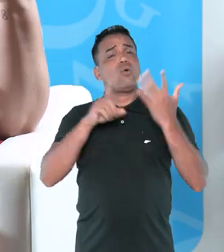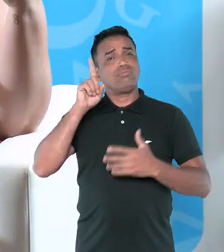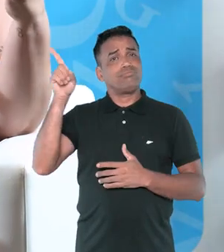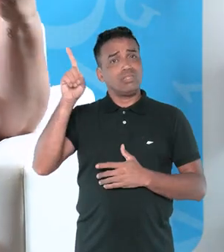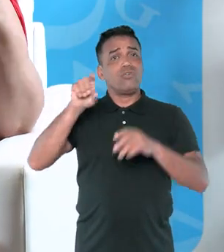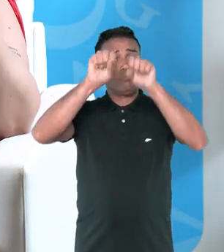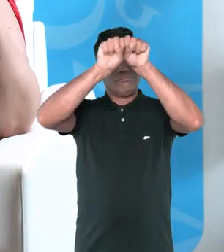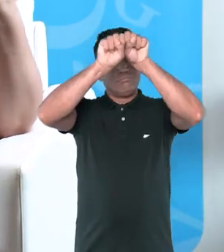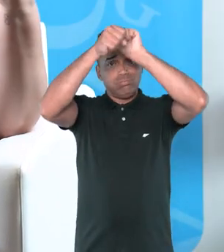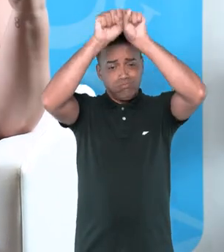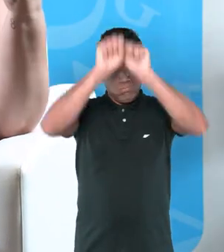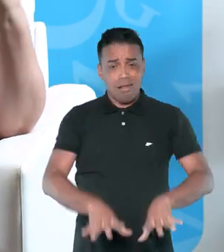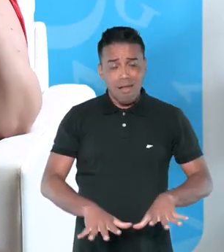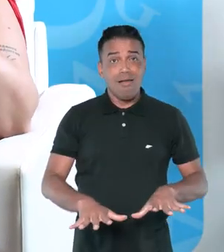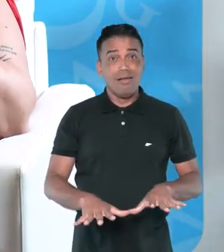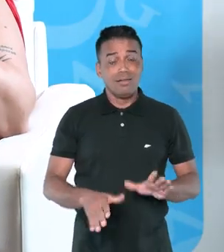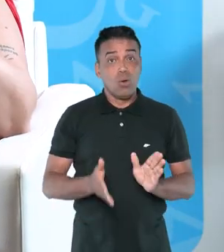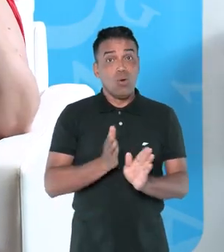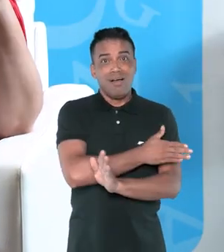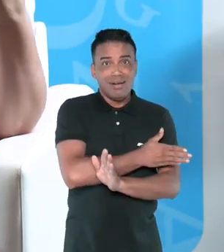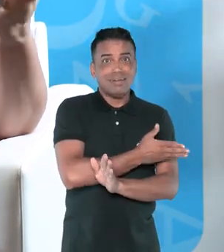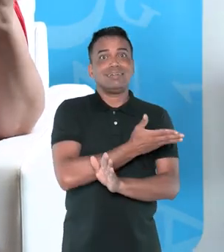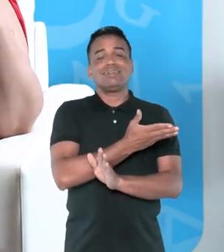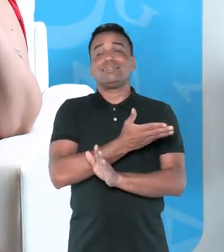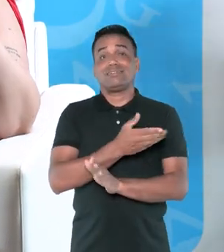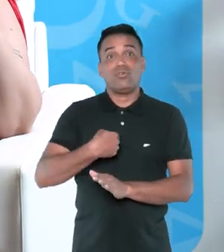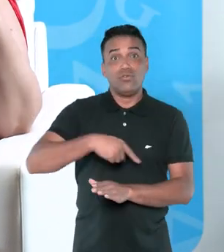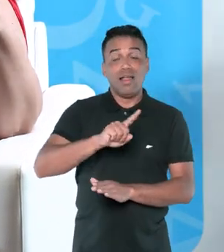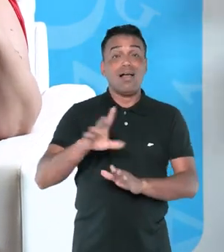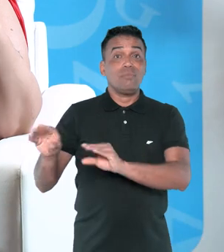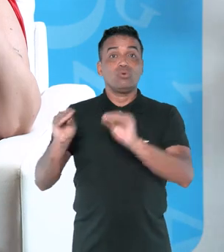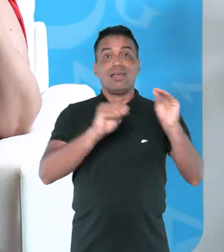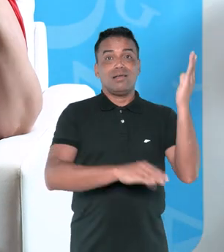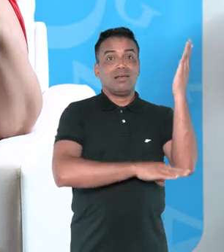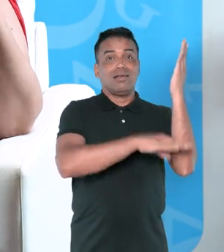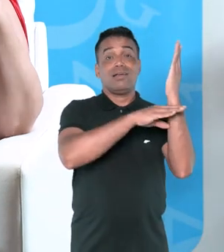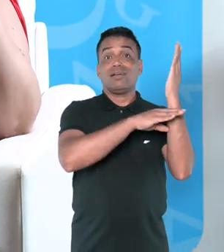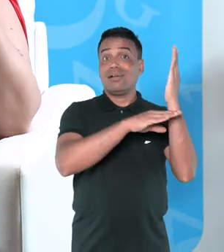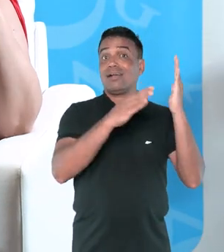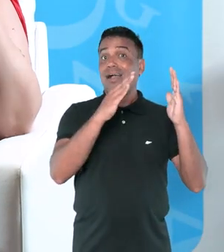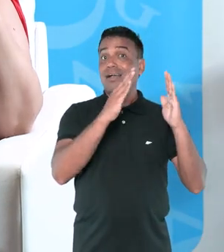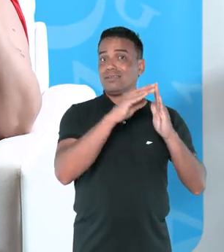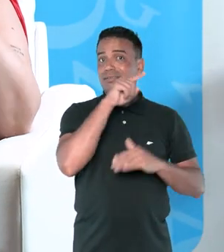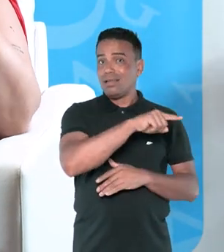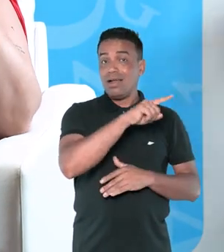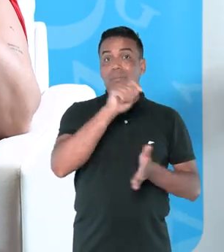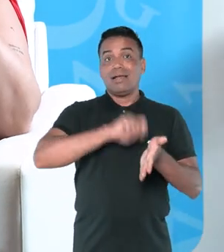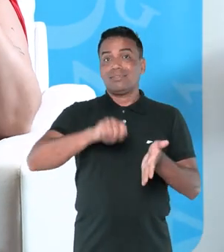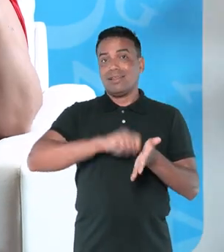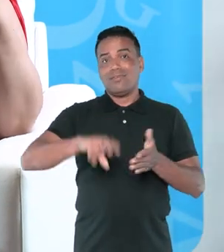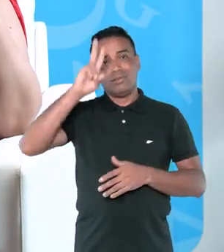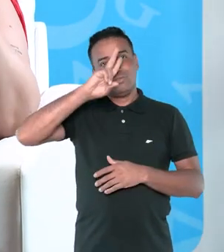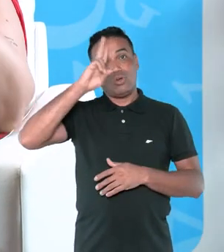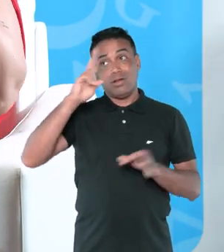que foi demolido, e que antes de ser demolido, ele ficou abandonado um tempo. Eu fui morar lá por 2 anos, eu fiquei do lado do prédio 2 anos para escrever essa história,